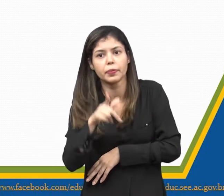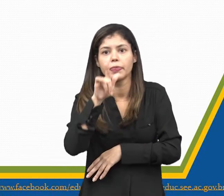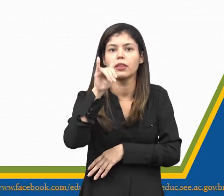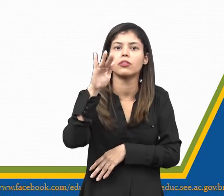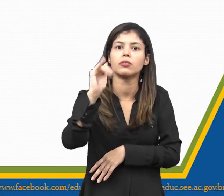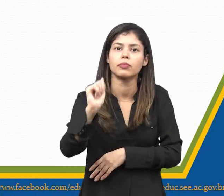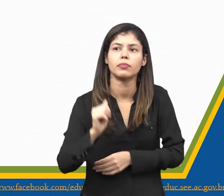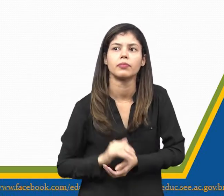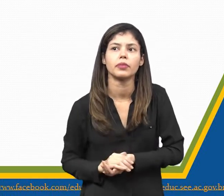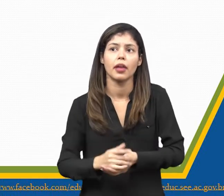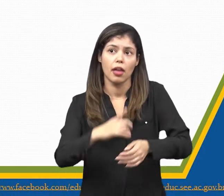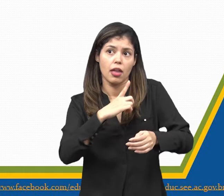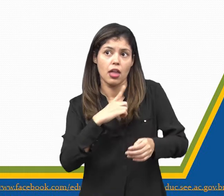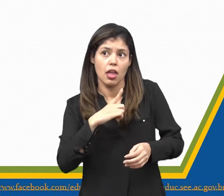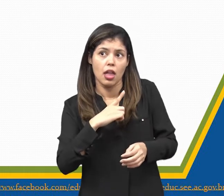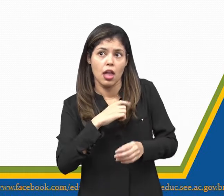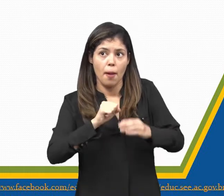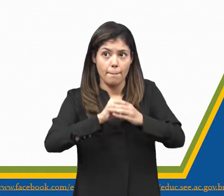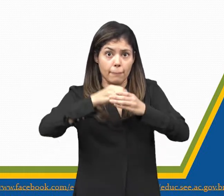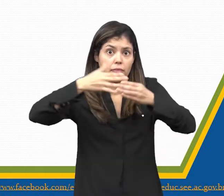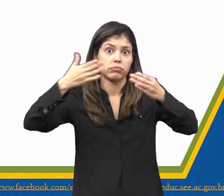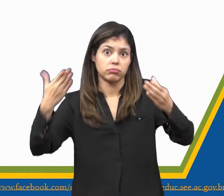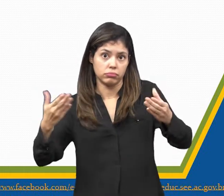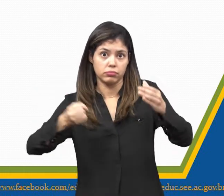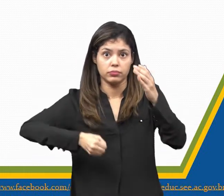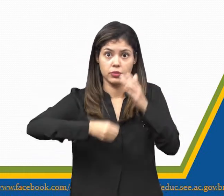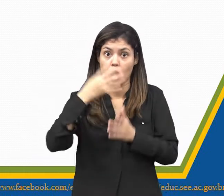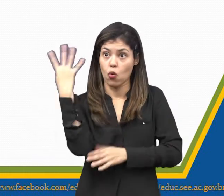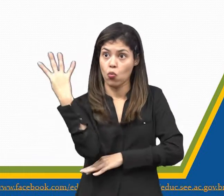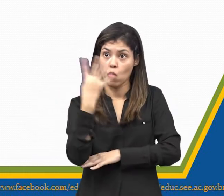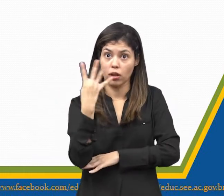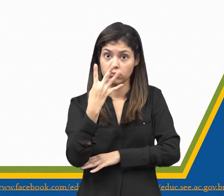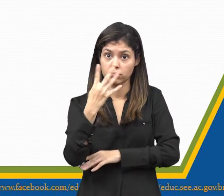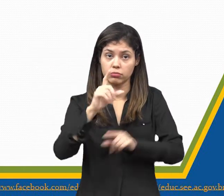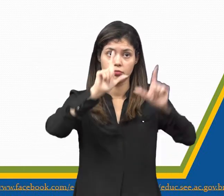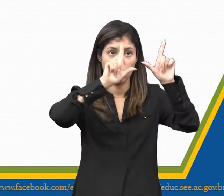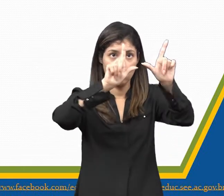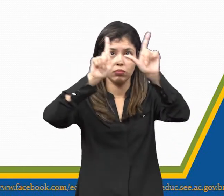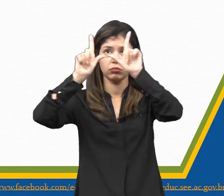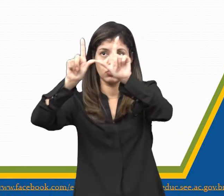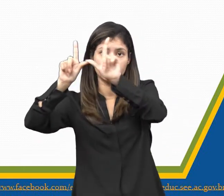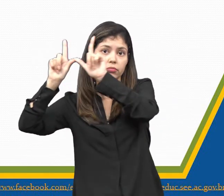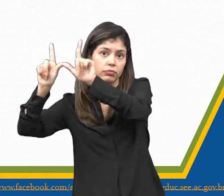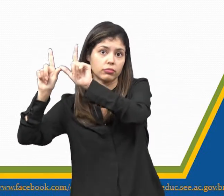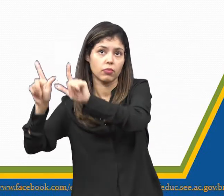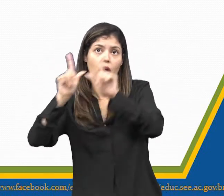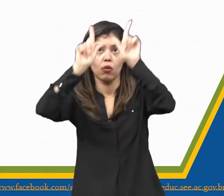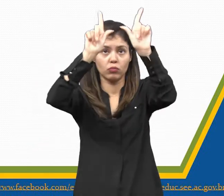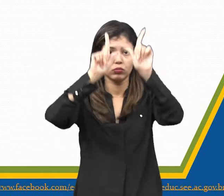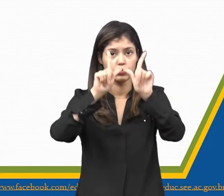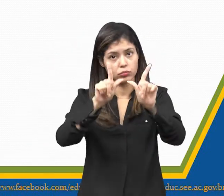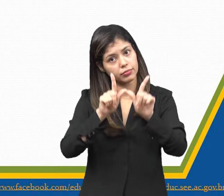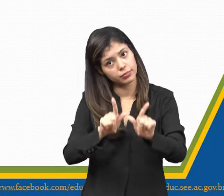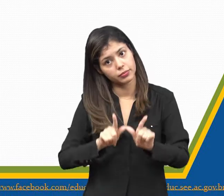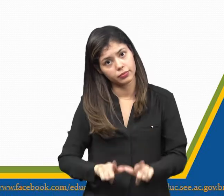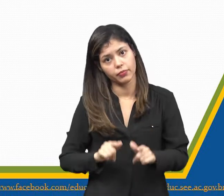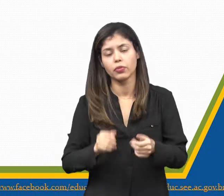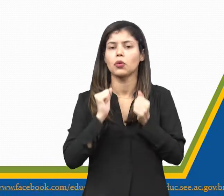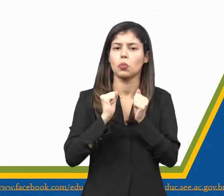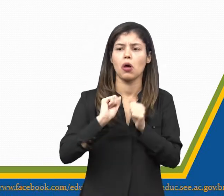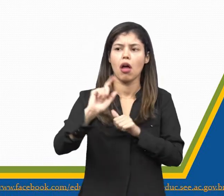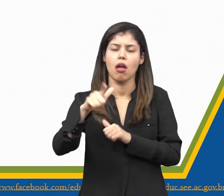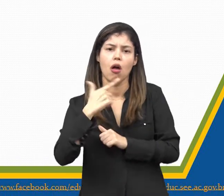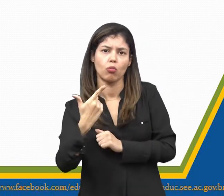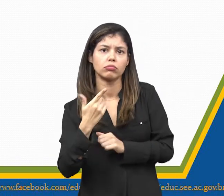gibis. Possui, em sua maioria, até 4 quadrinhos. Pode existir alguma ou outra que tenha até